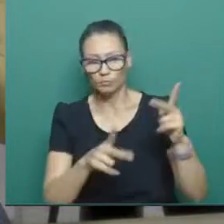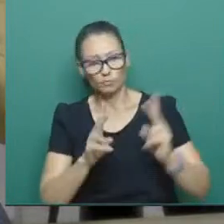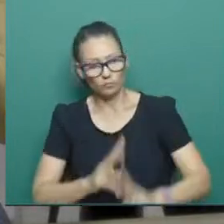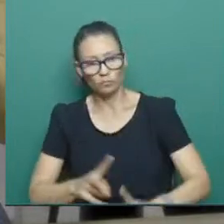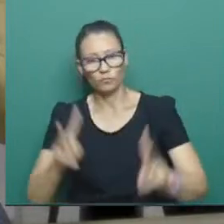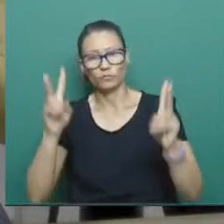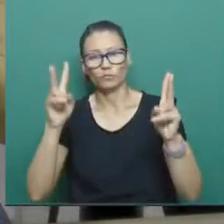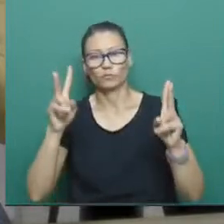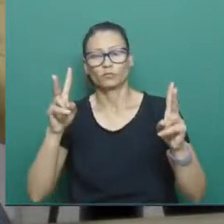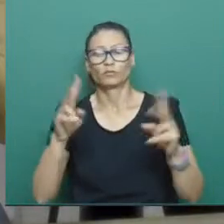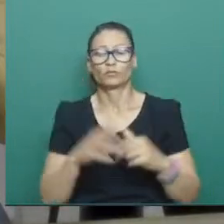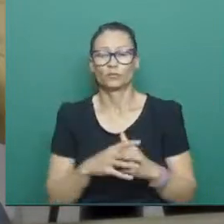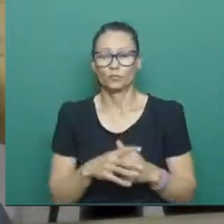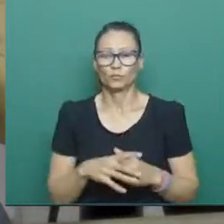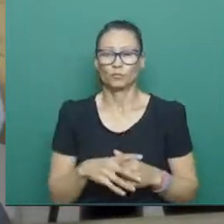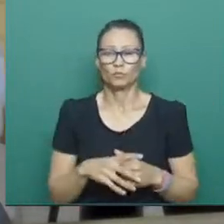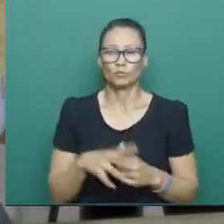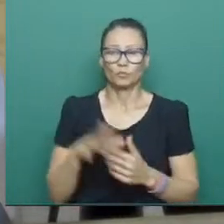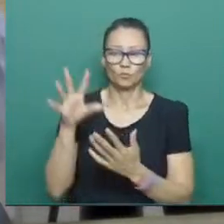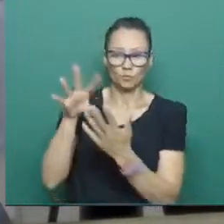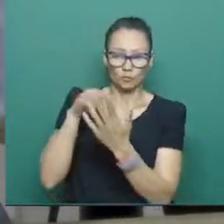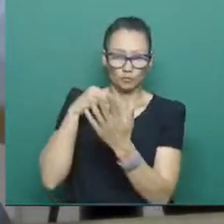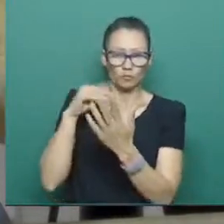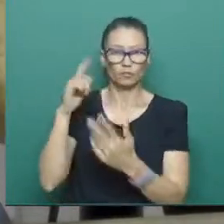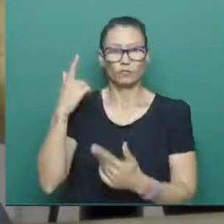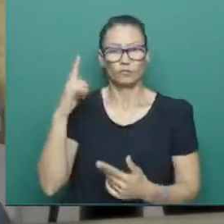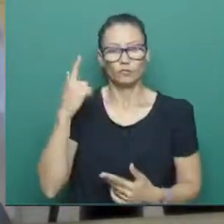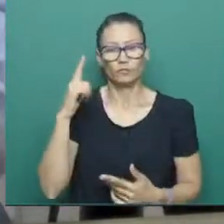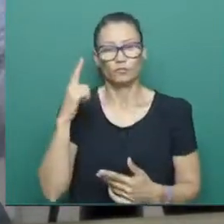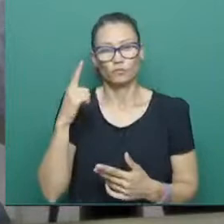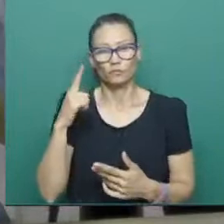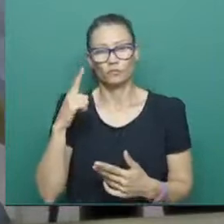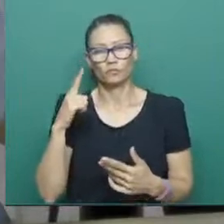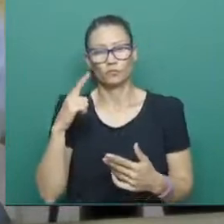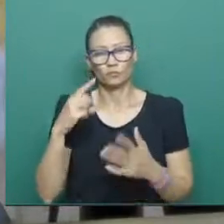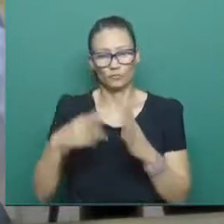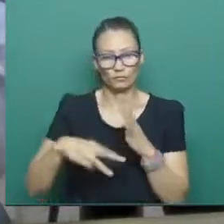Para isso, não é o modelo de gestão que